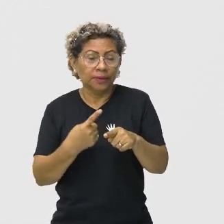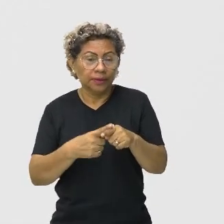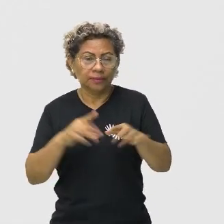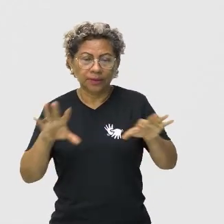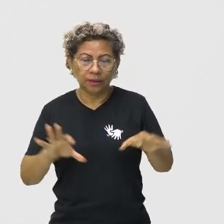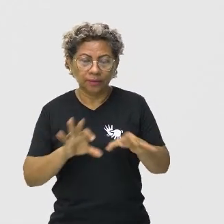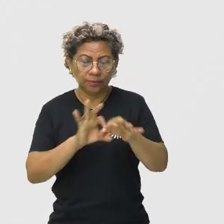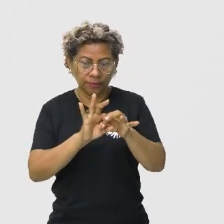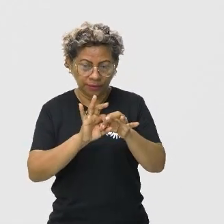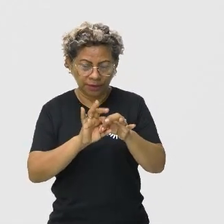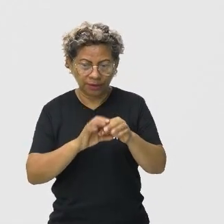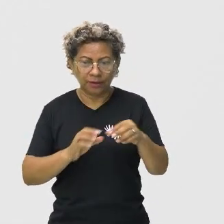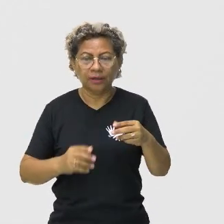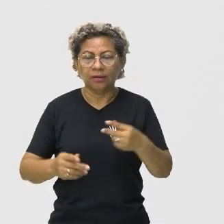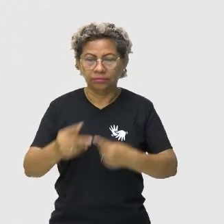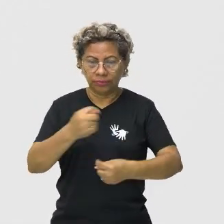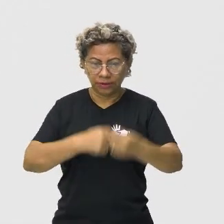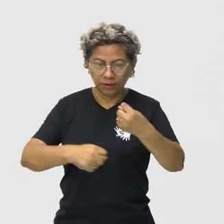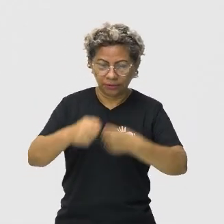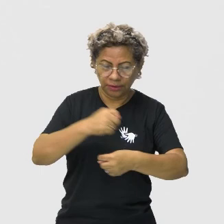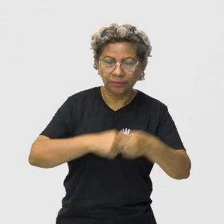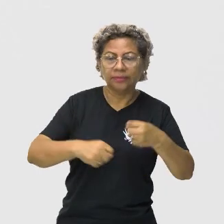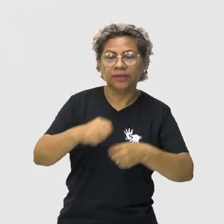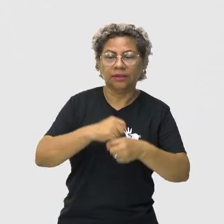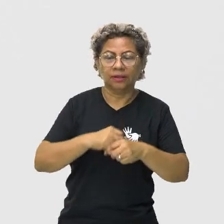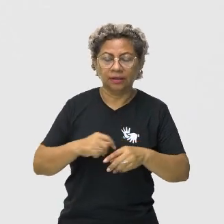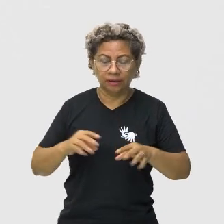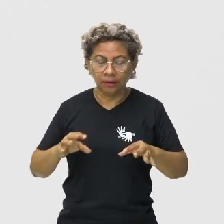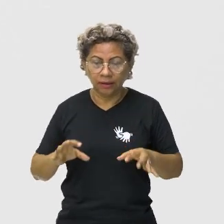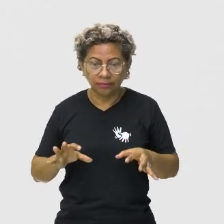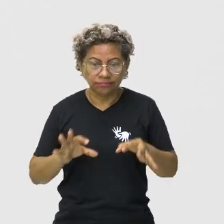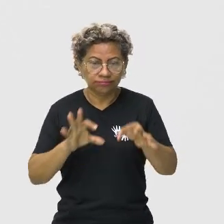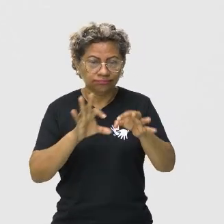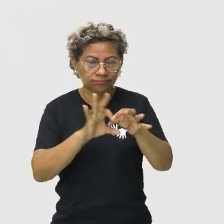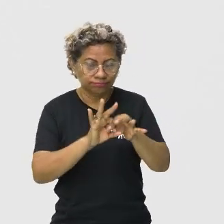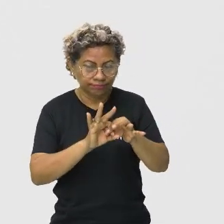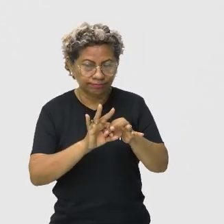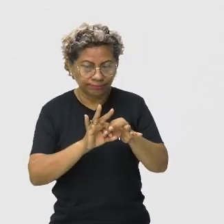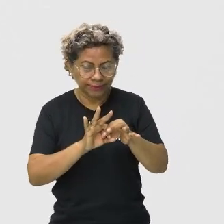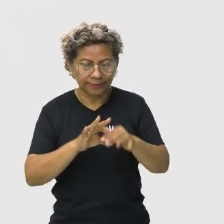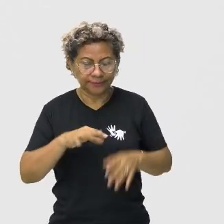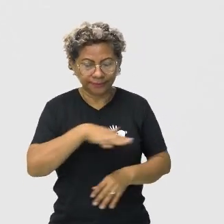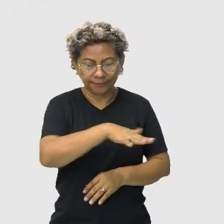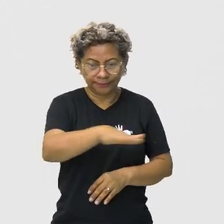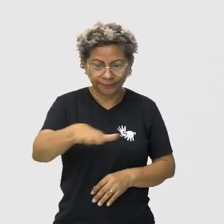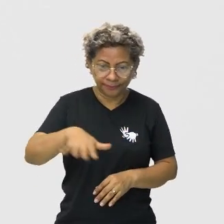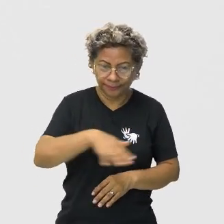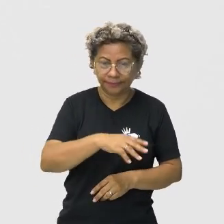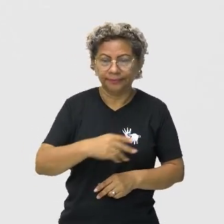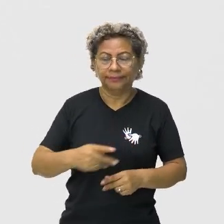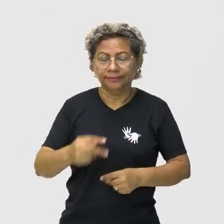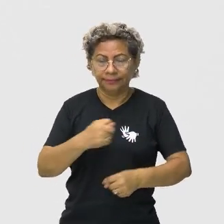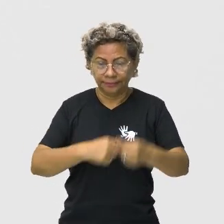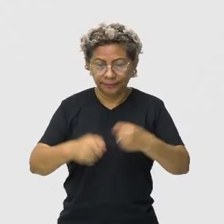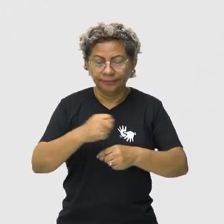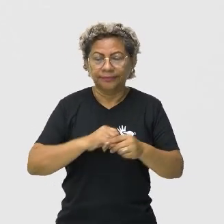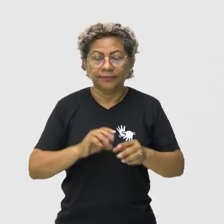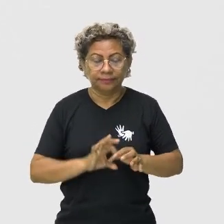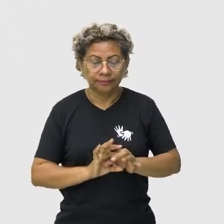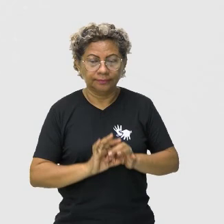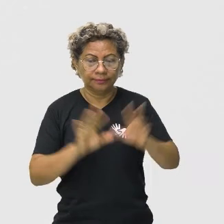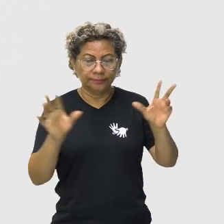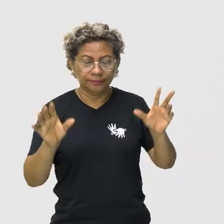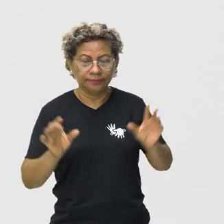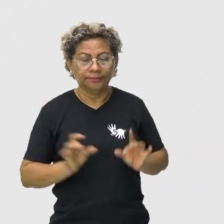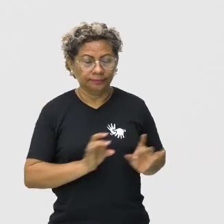e monetária vai ser uma integração ampla no campo econômico com o desenvolvimento do comércio, né? Tanto com